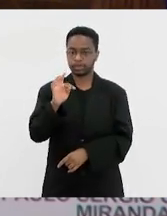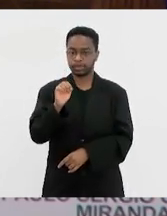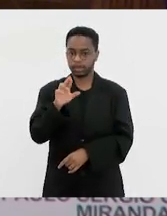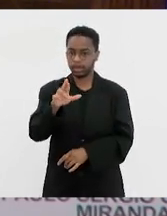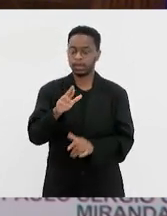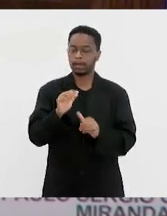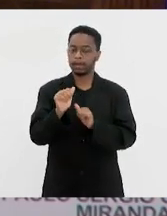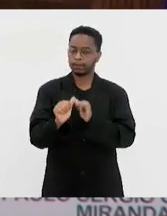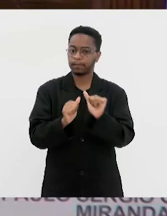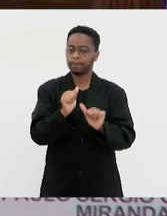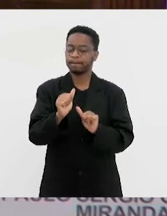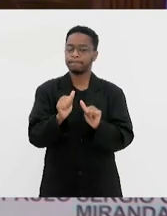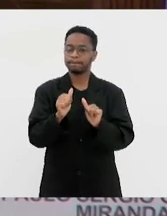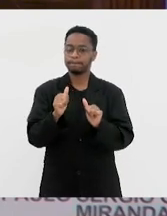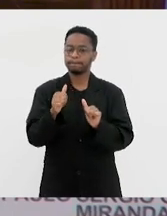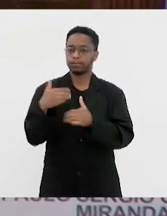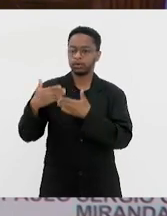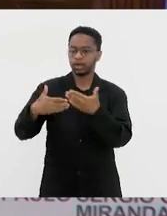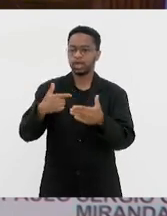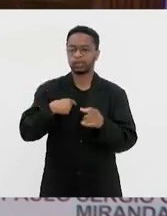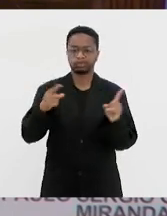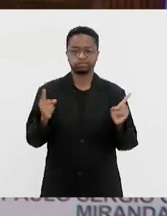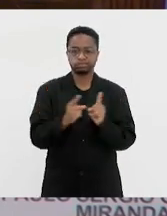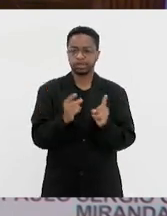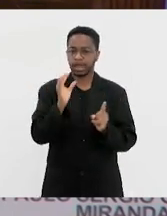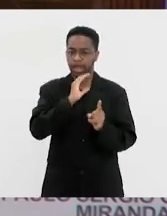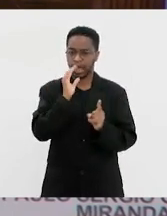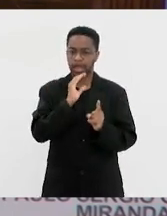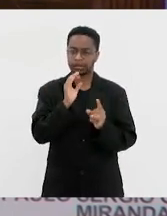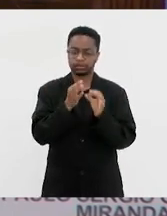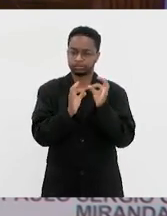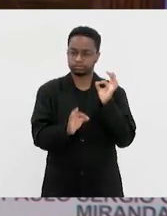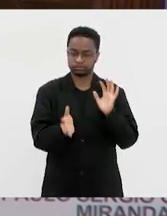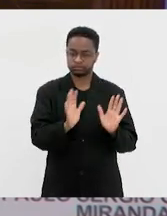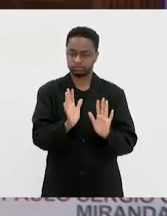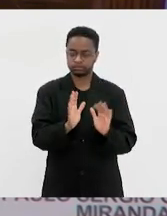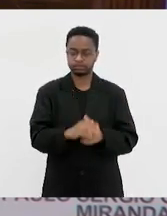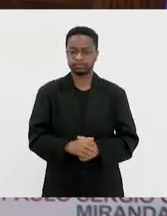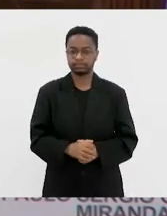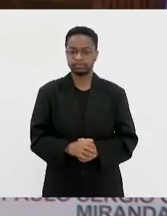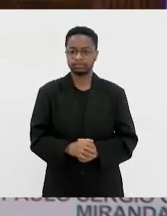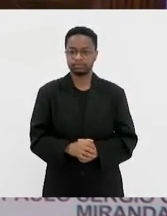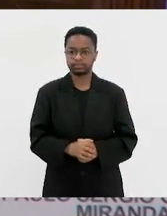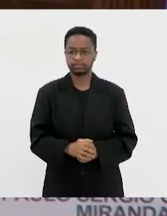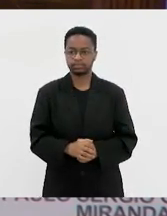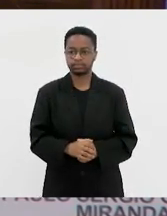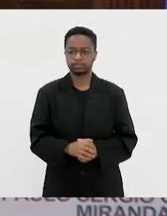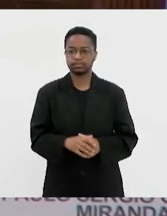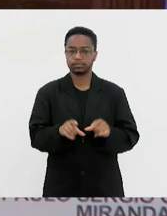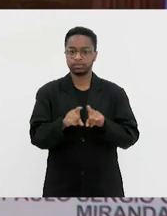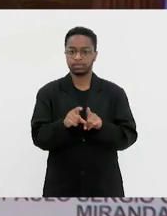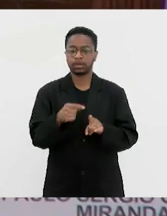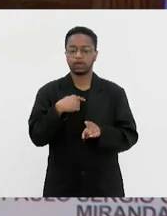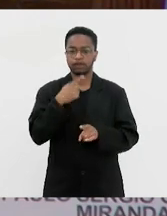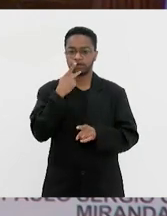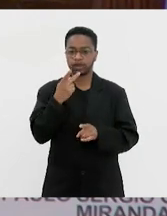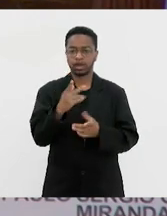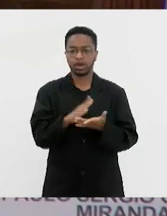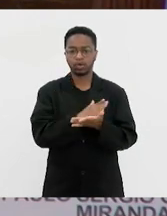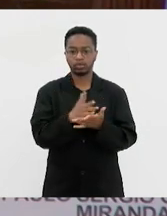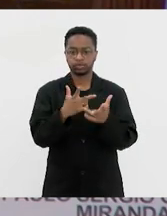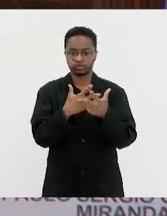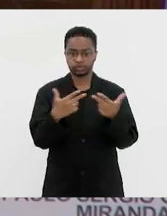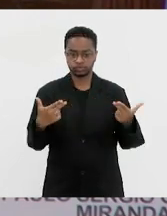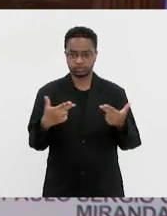vou ser bem breve, até pelo tempo o Rodrigo falou que eu posso estender mais um pouquinho, e fazer algumas partes.